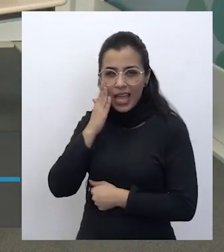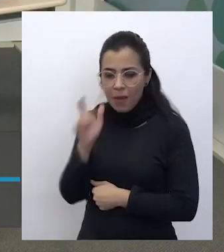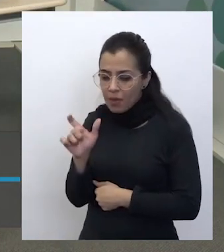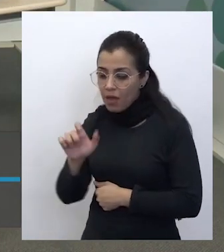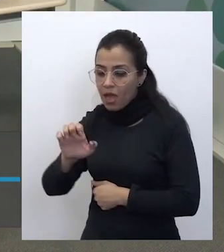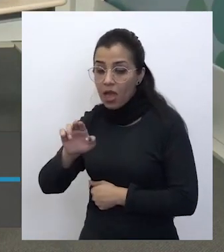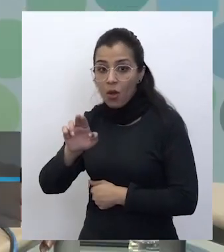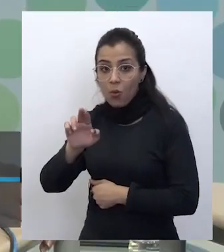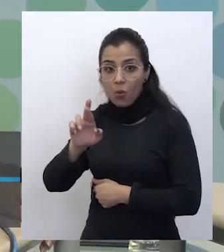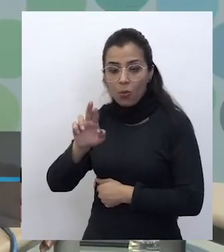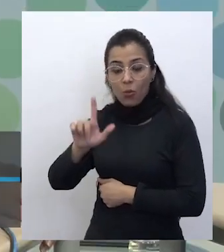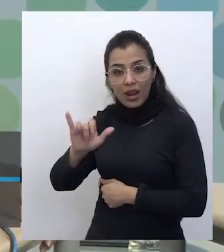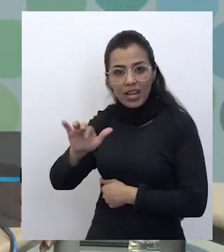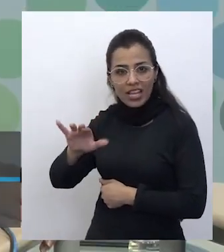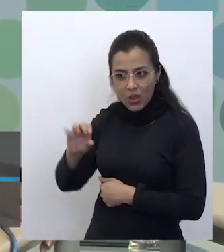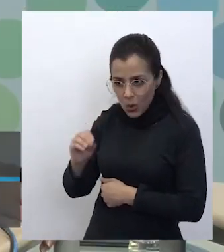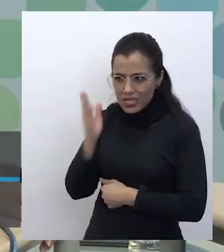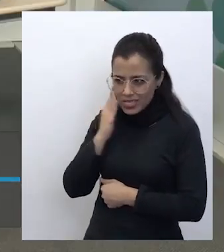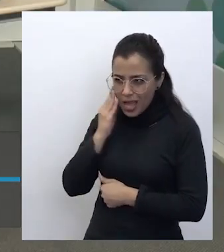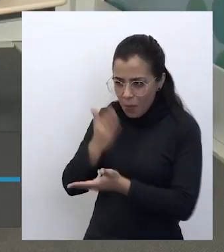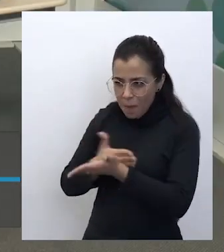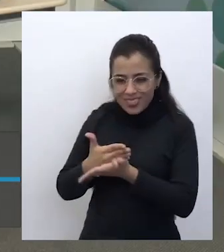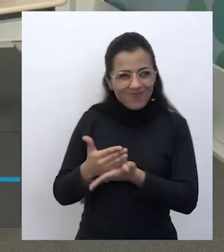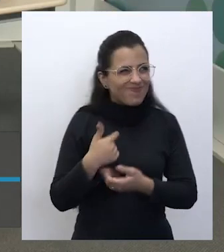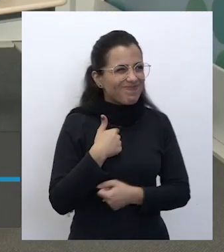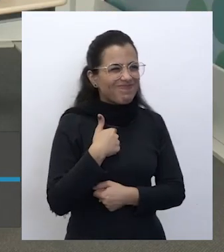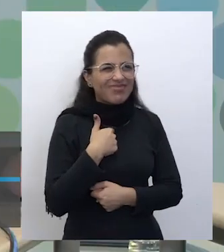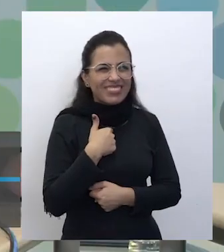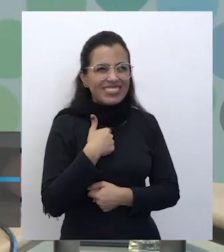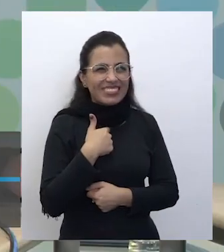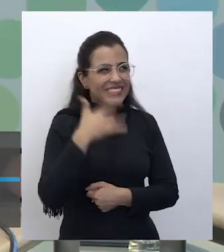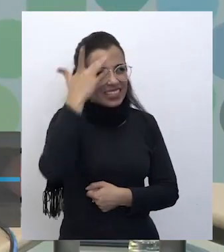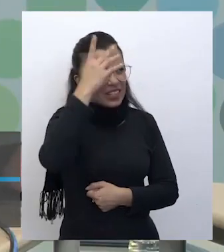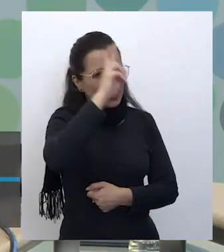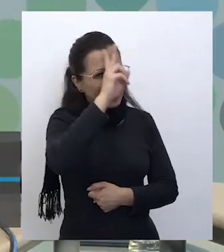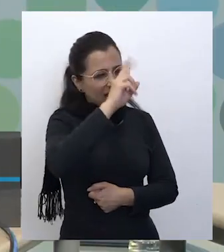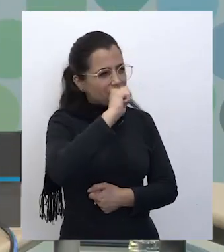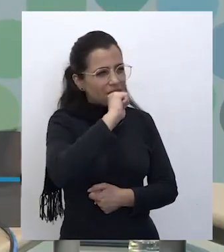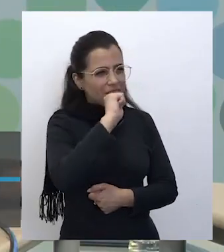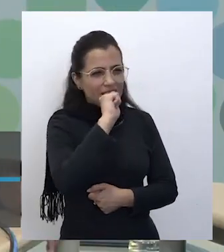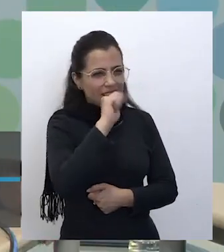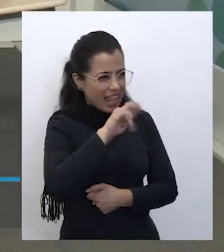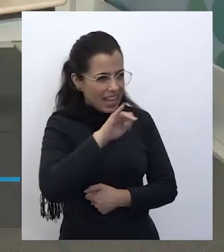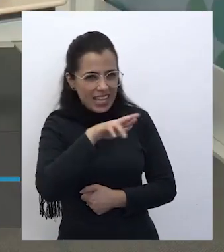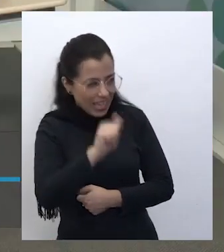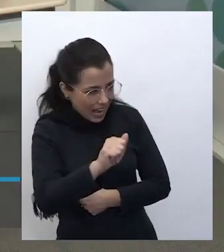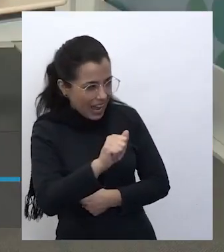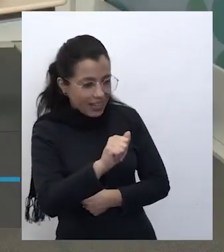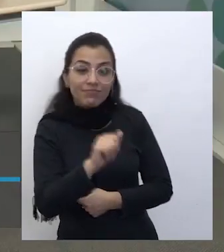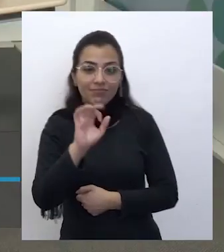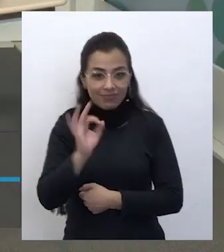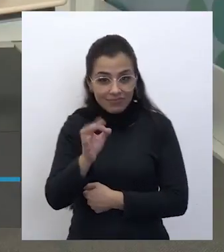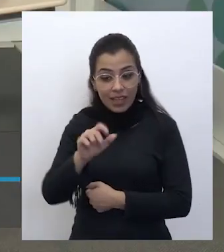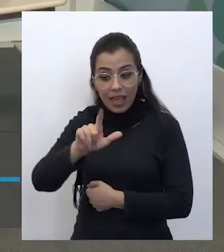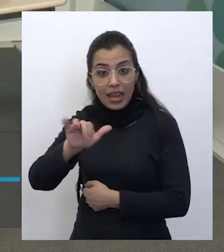Claro que sabe. Ai, você me pegou agora. Não lembra? Eu lírico, vem de lirismo. Lira, isso, da lira. Da lira. Da lira, tá, isso. Da